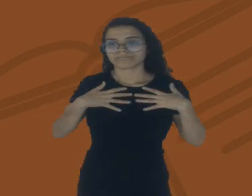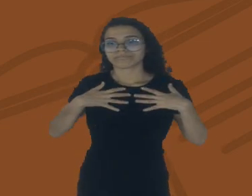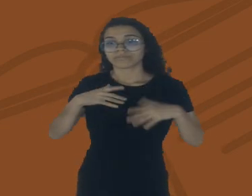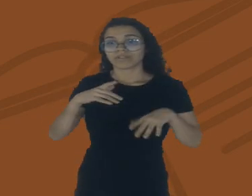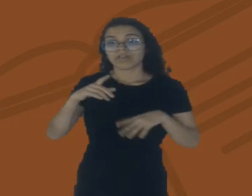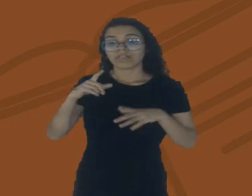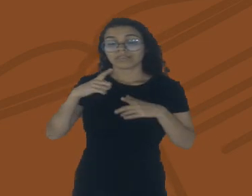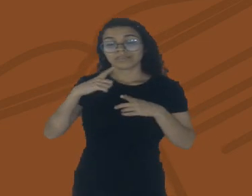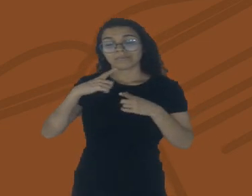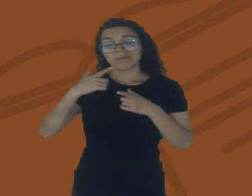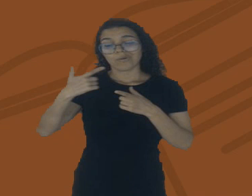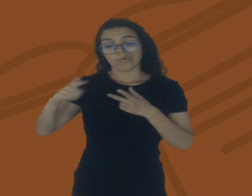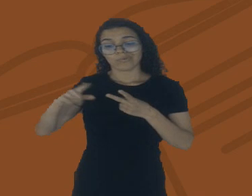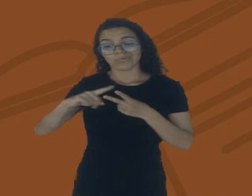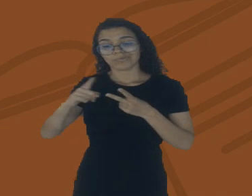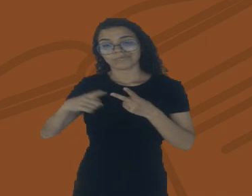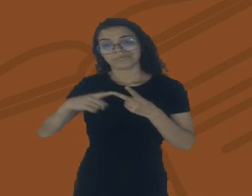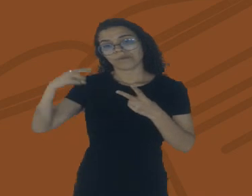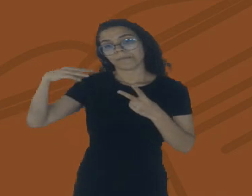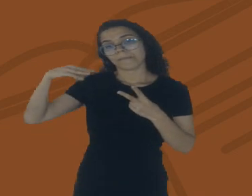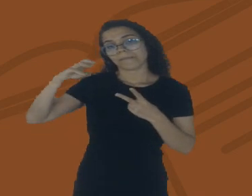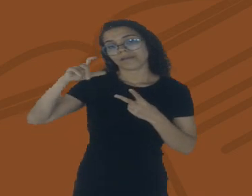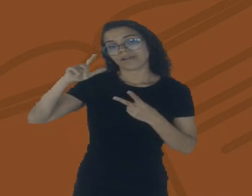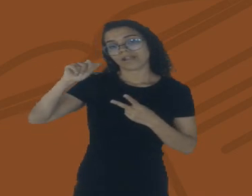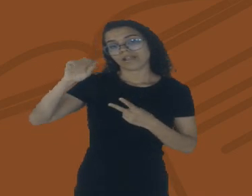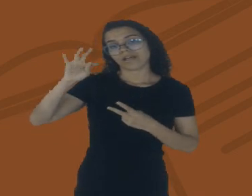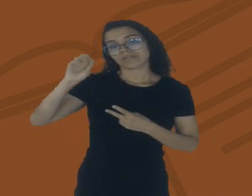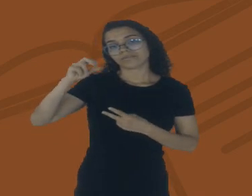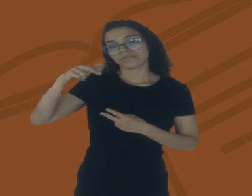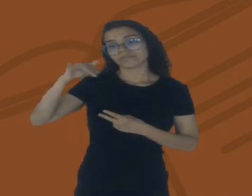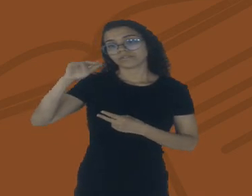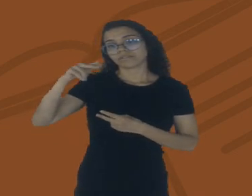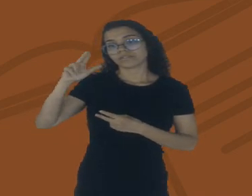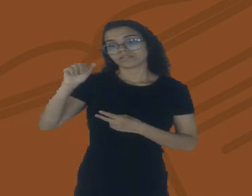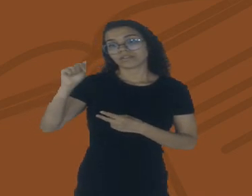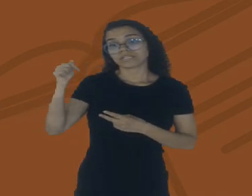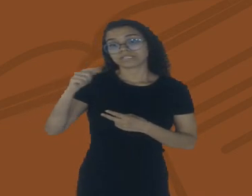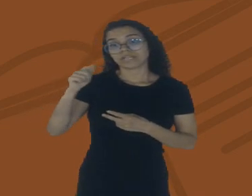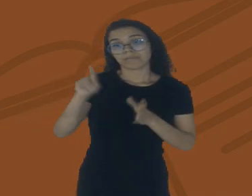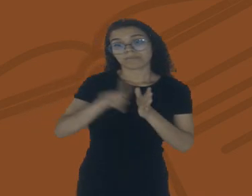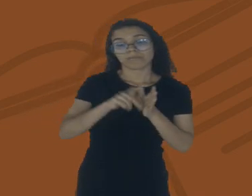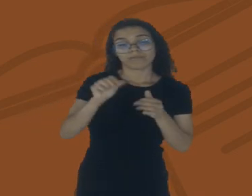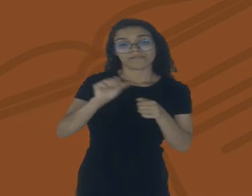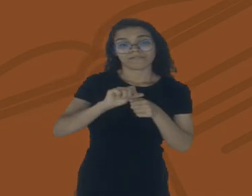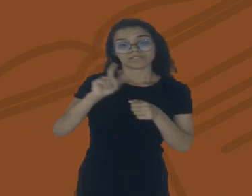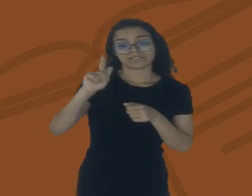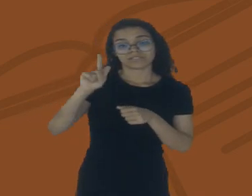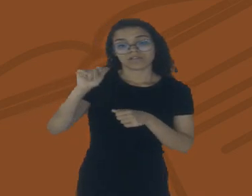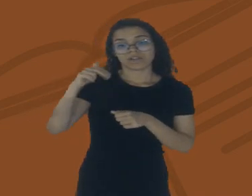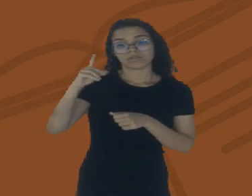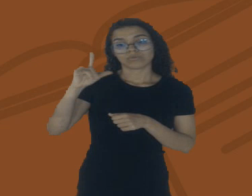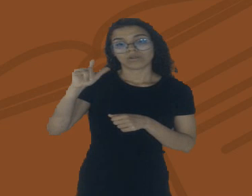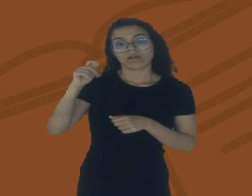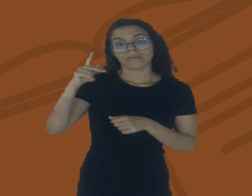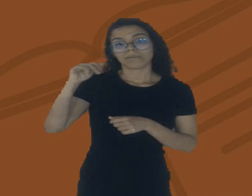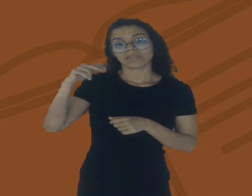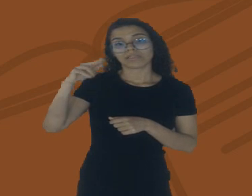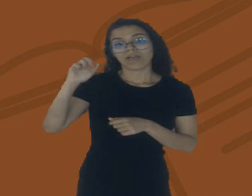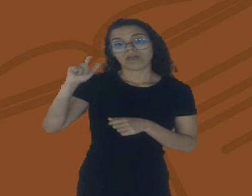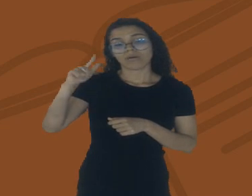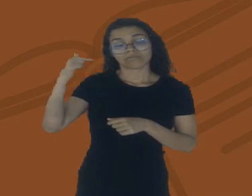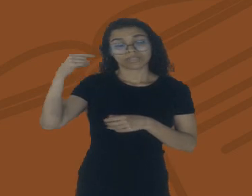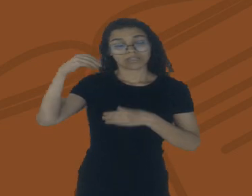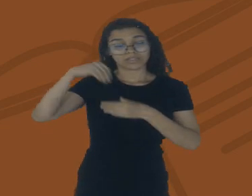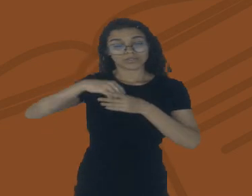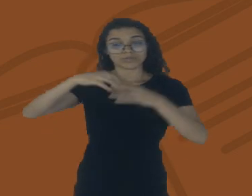é a melatonina. Ela é um hormônio produzido pela glândula pineal localizada no nosso cérebro e influenciar